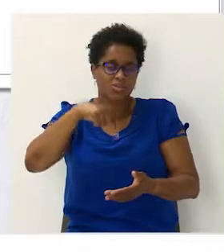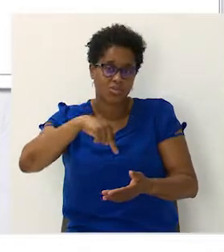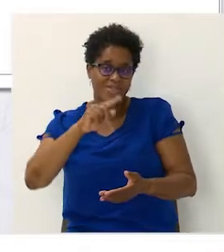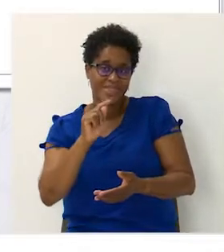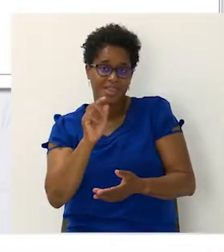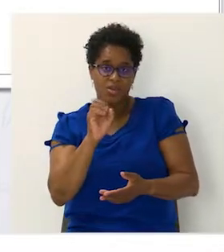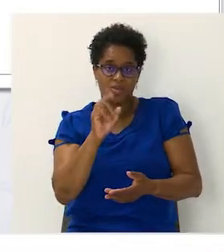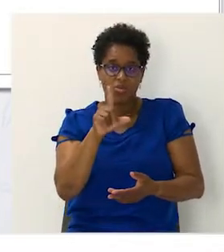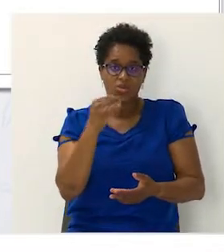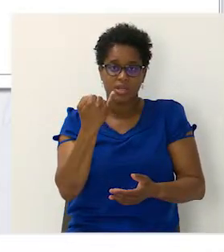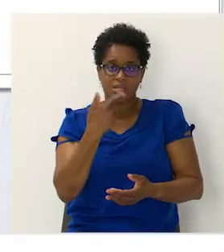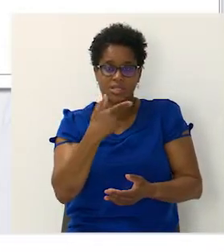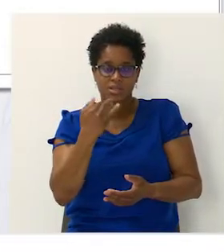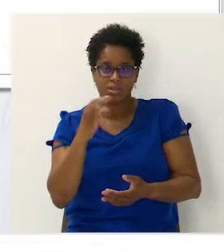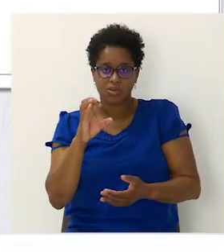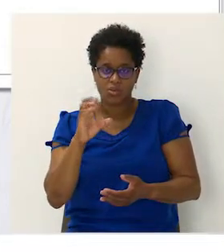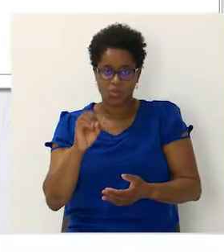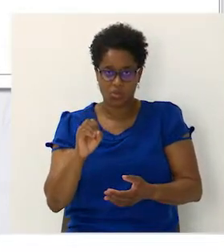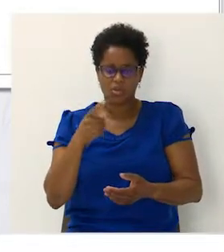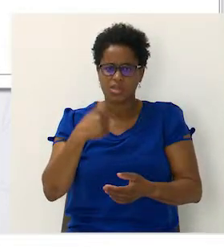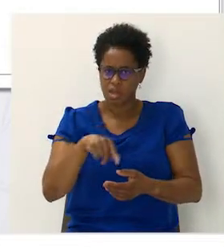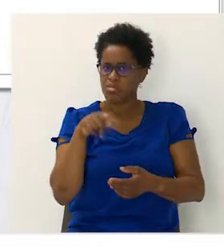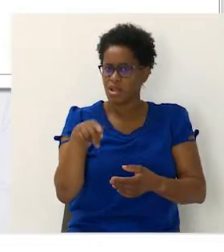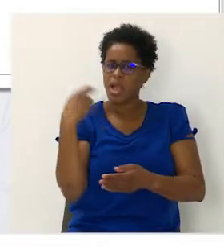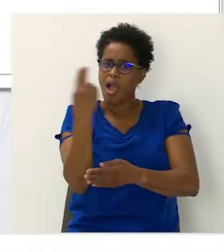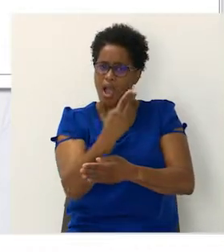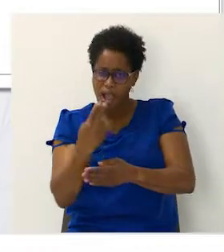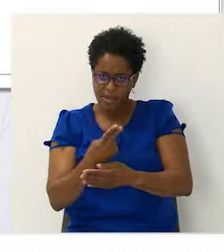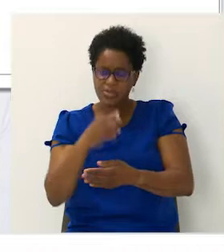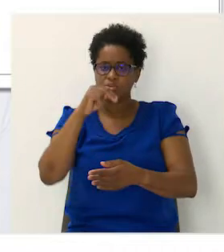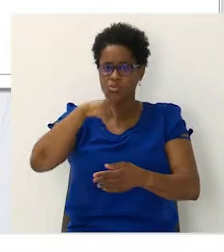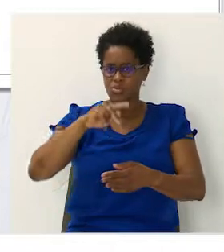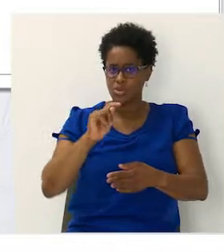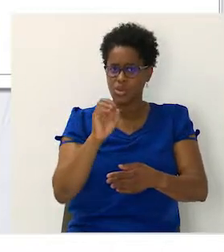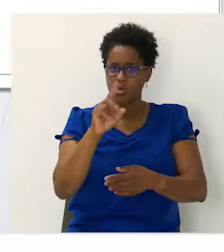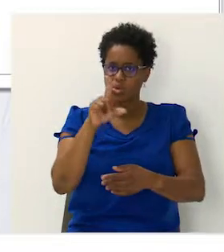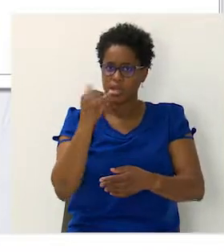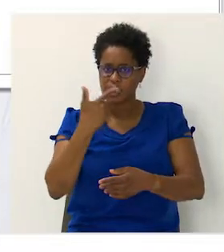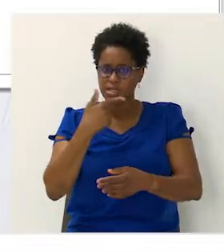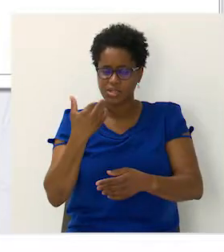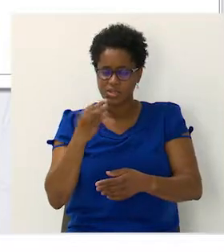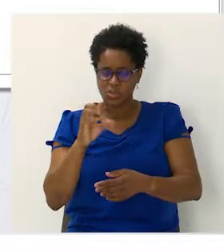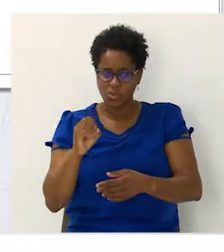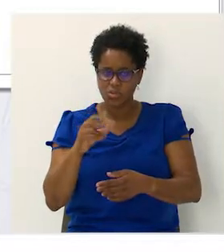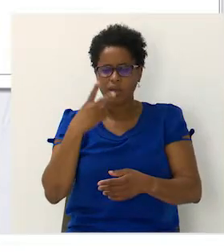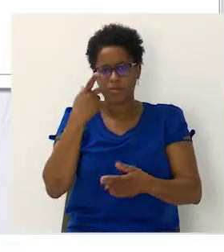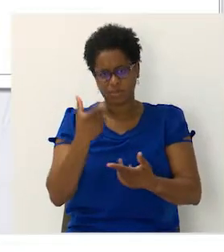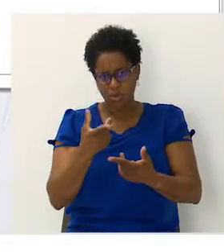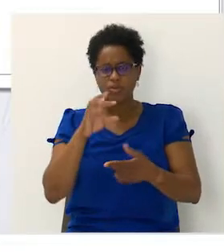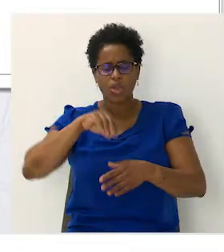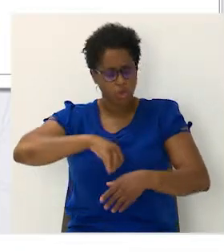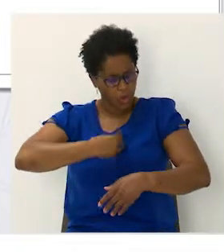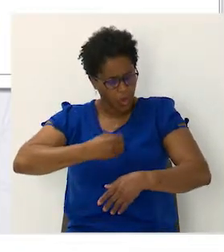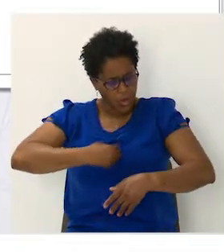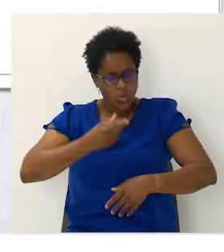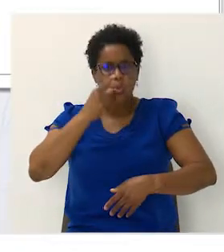Pois, temos ali a arte no Neolítico, reflete as preocupações do